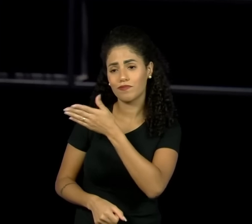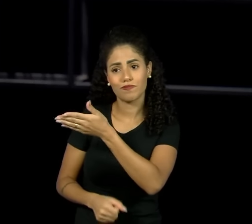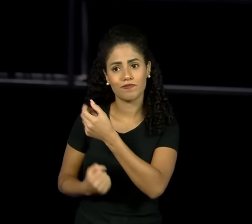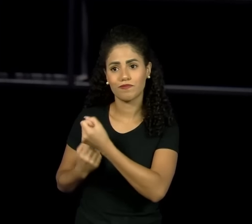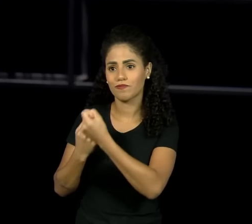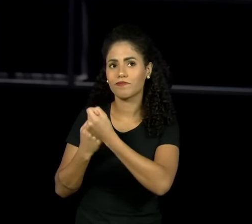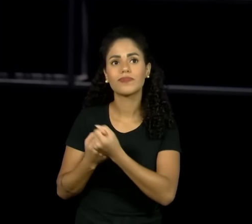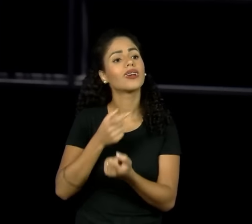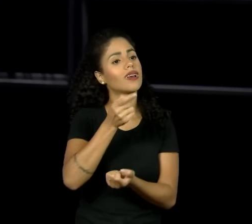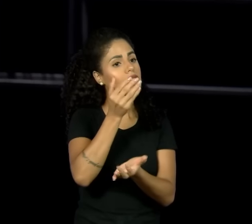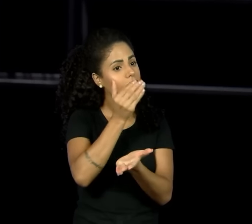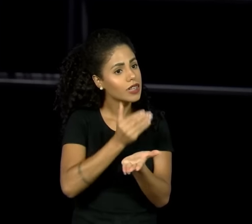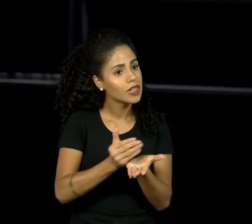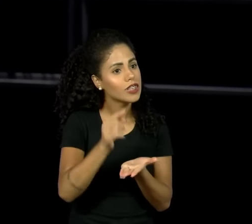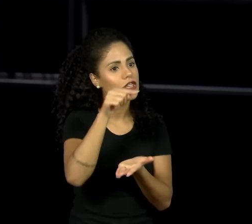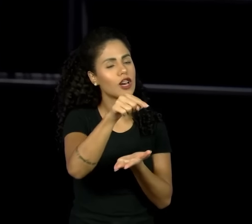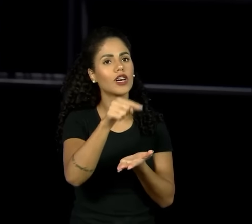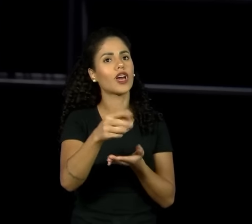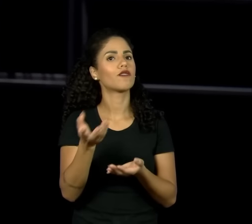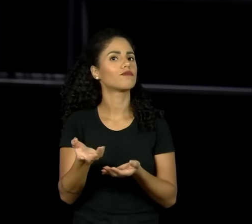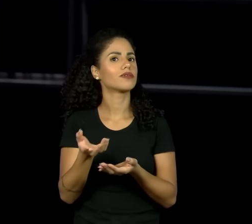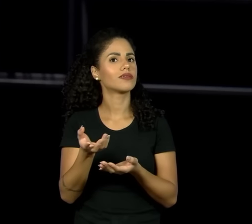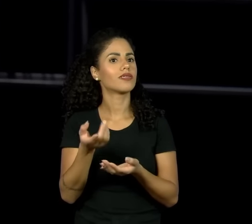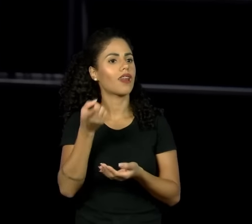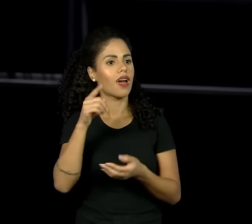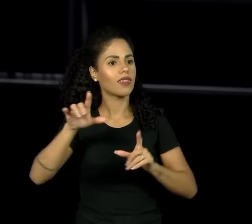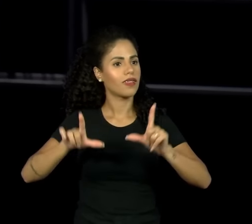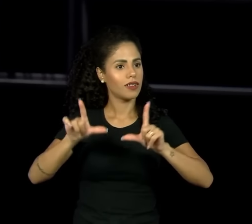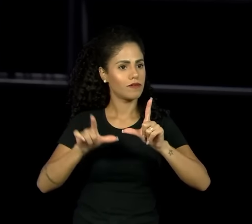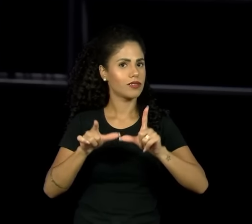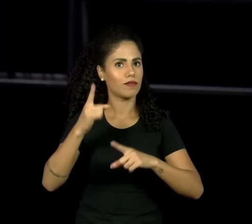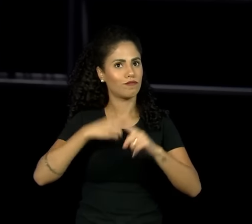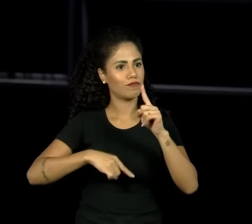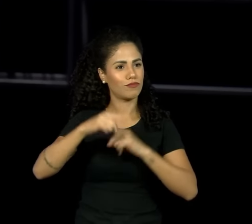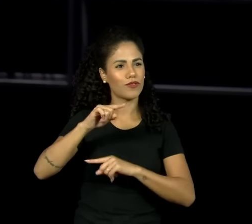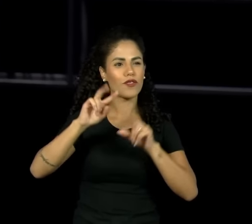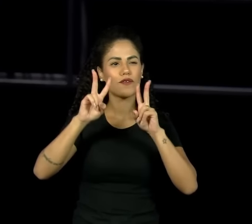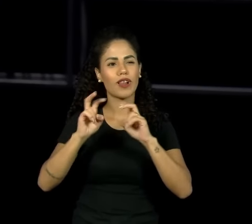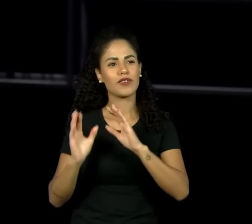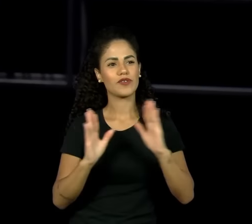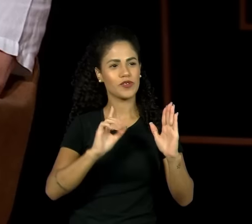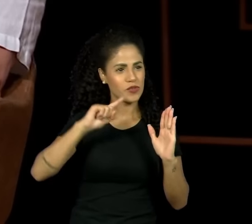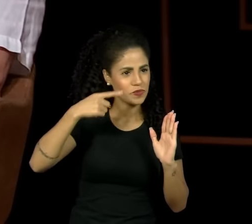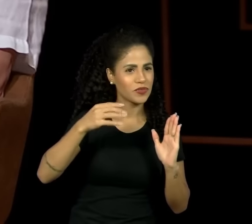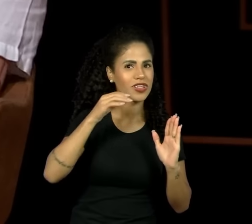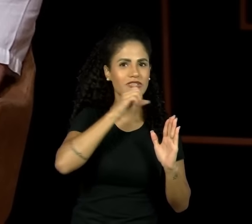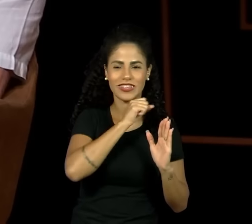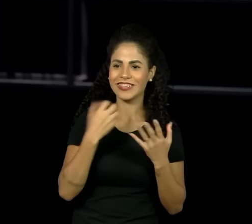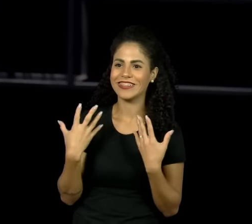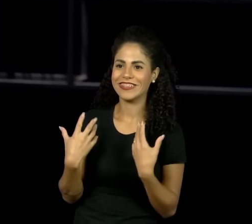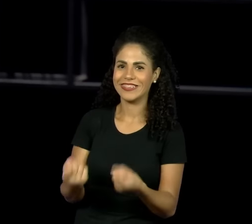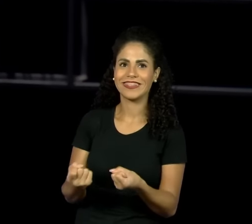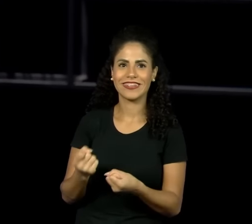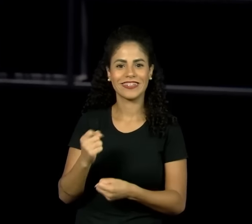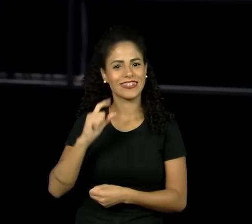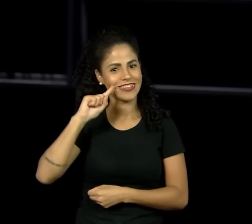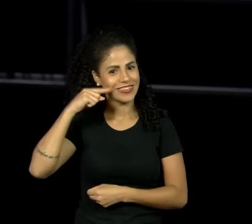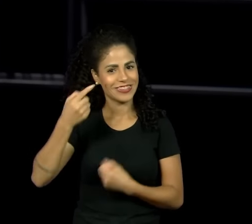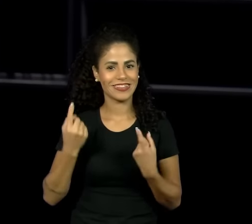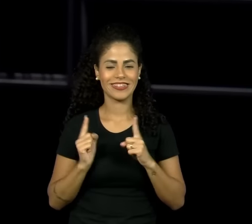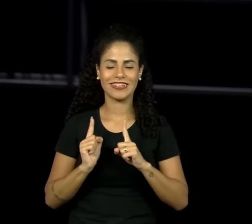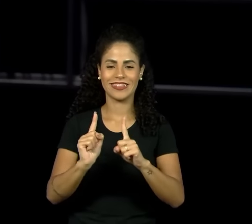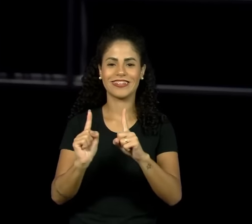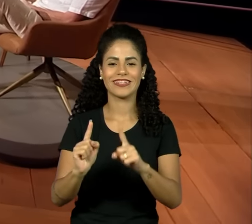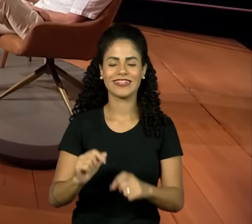você se torna um dos atores mais requisitados aí da televisão mas vamos falar sobre isso no próximo bloco vamos Voltamos já com